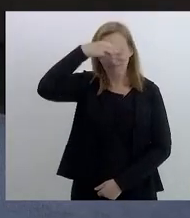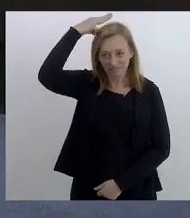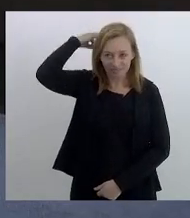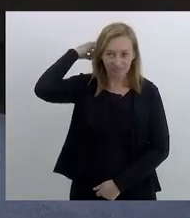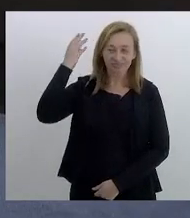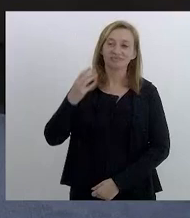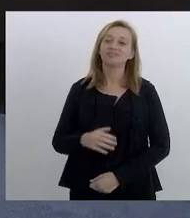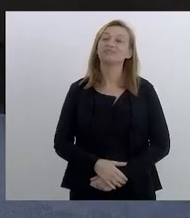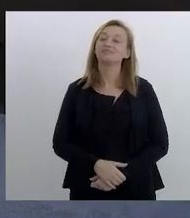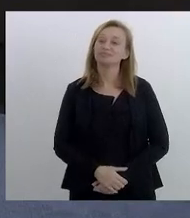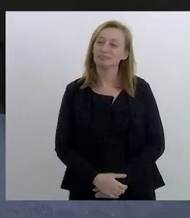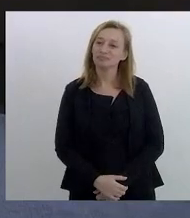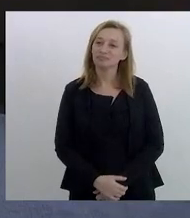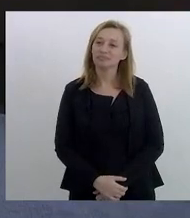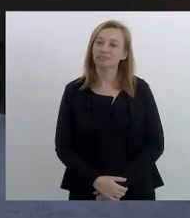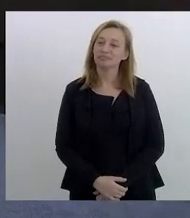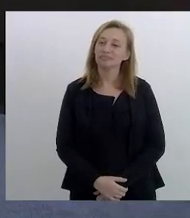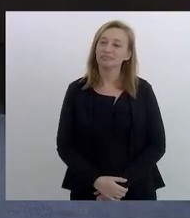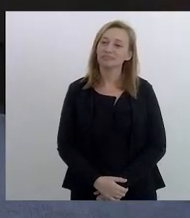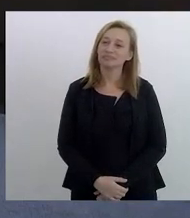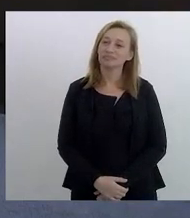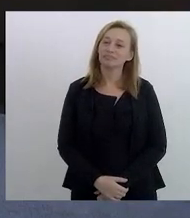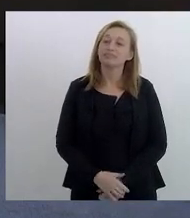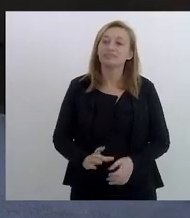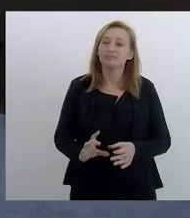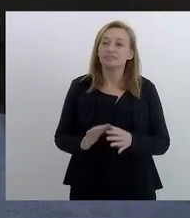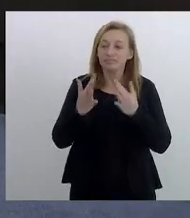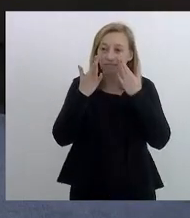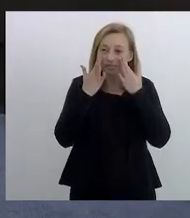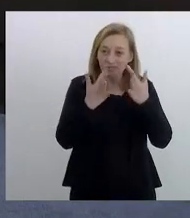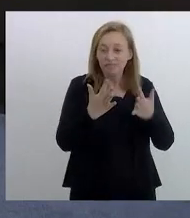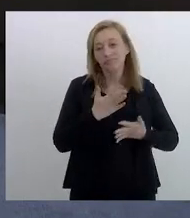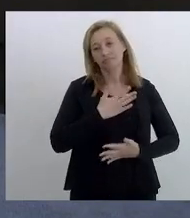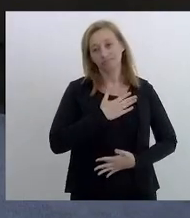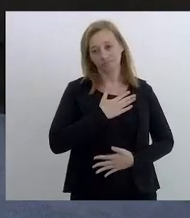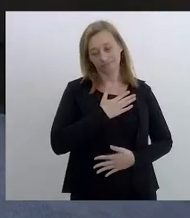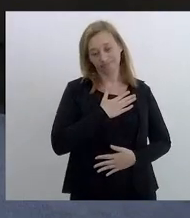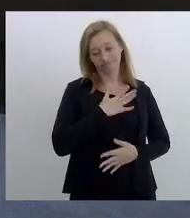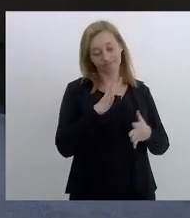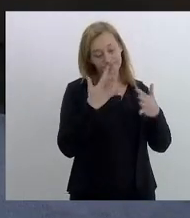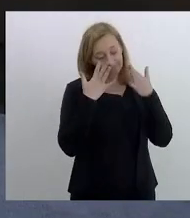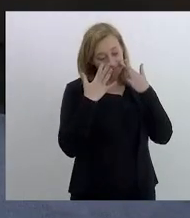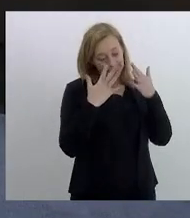gostaria que o deputado Márcio Pacheco pudesse me dar atenção.